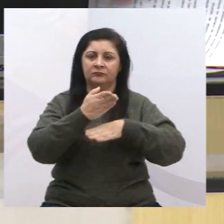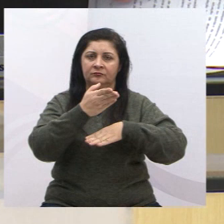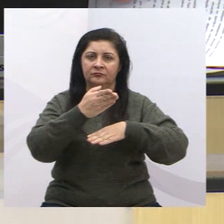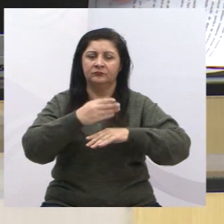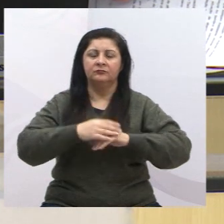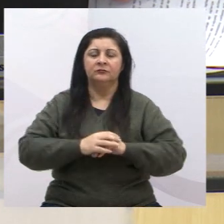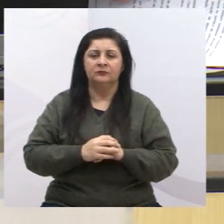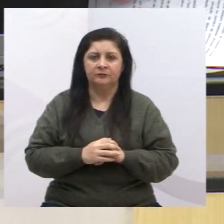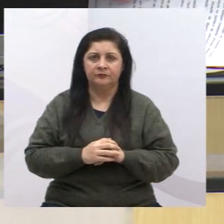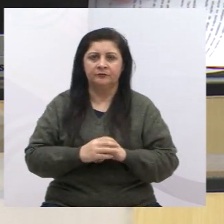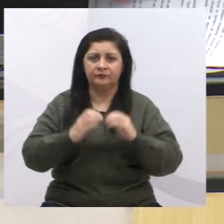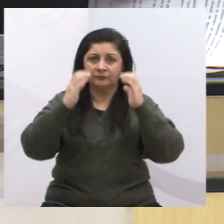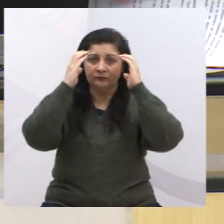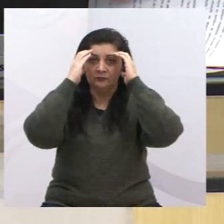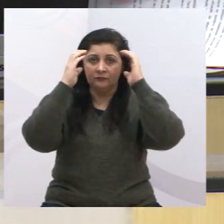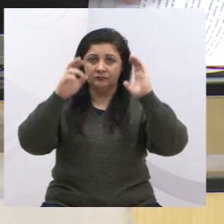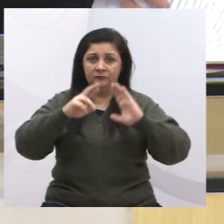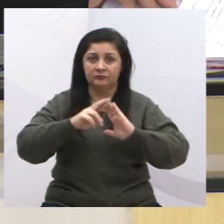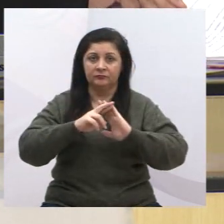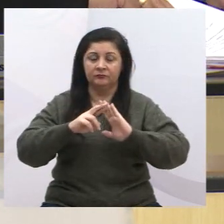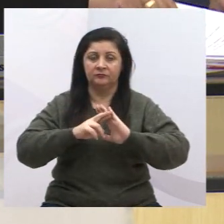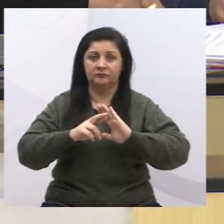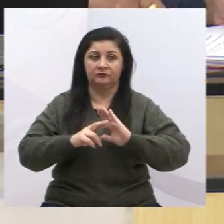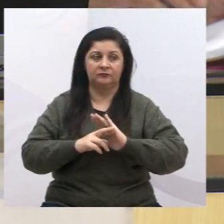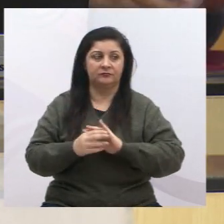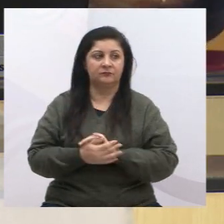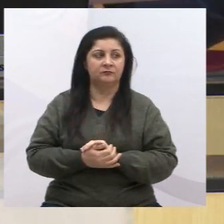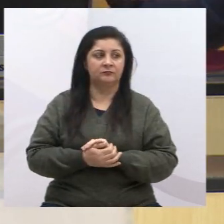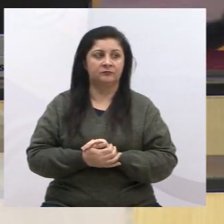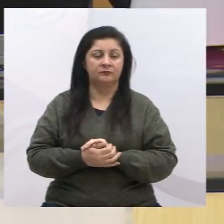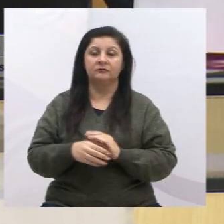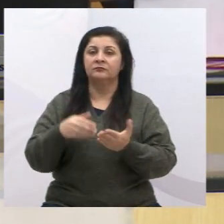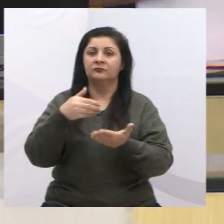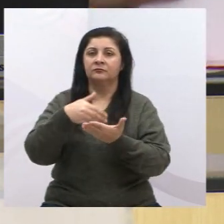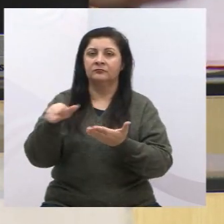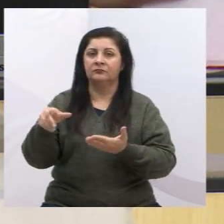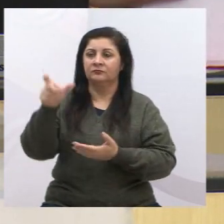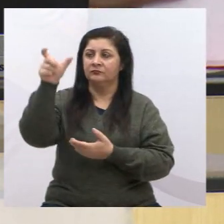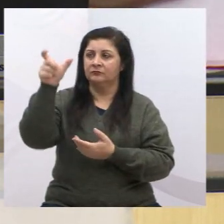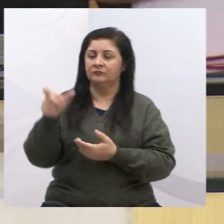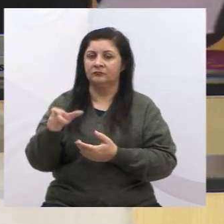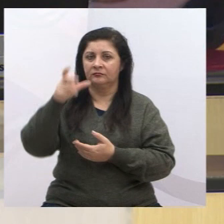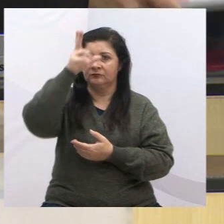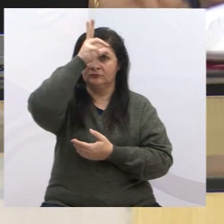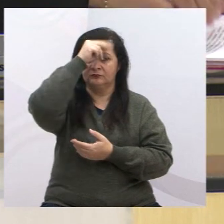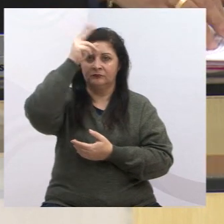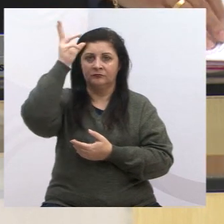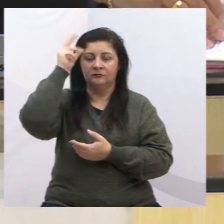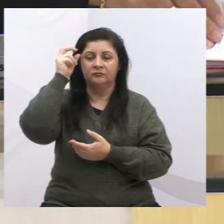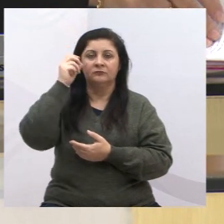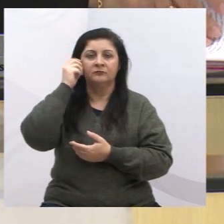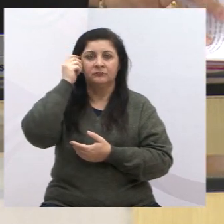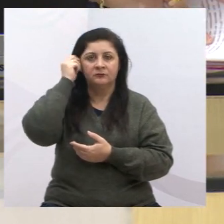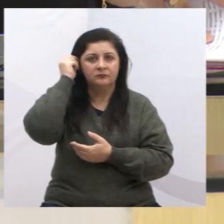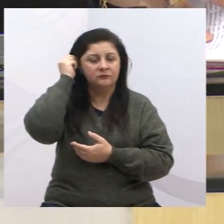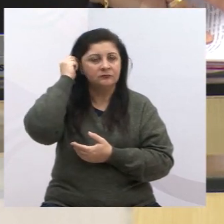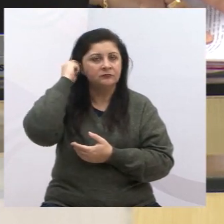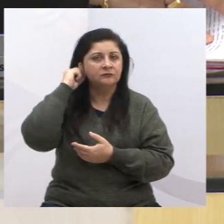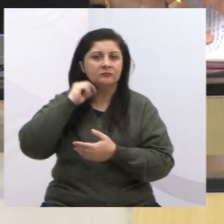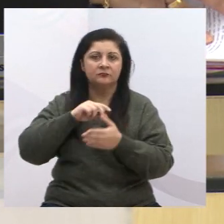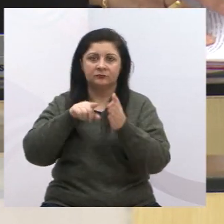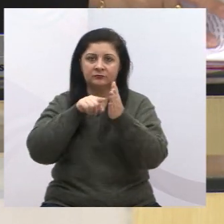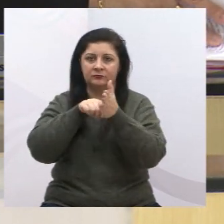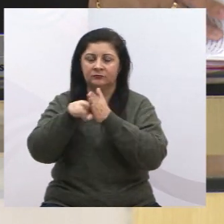egrégio plenário, cumpridas as formalidades regimentais, seja encaminhado ao senhor prefeito municipal de Jacareí o seguinte pedido